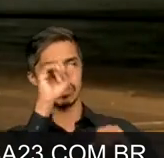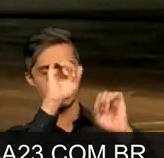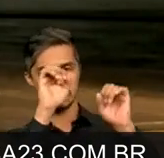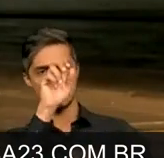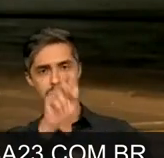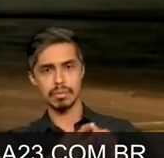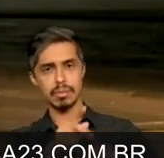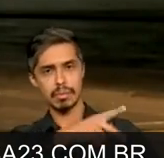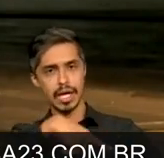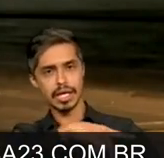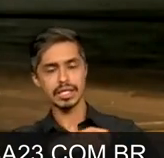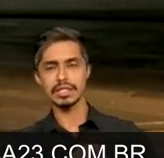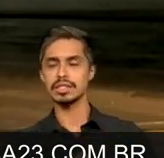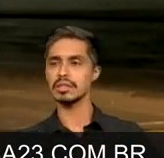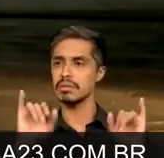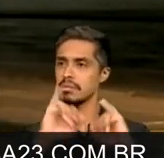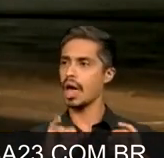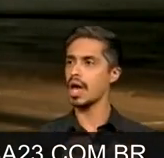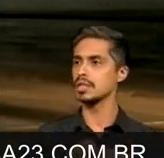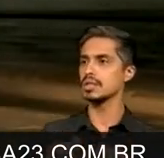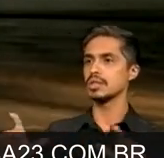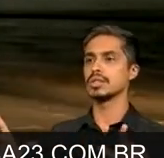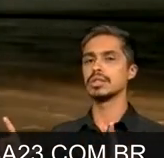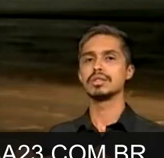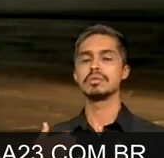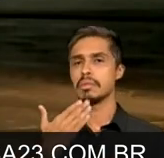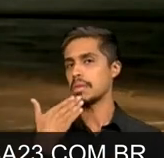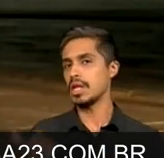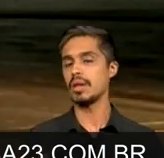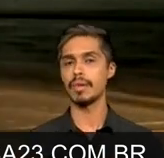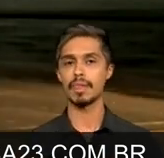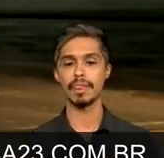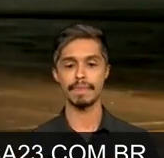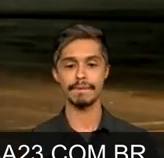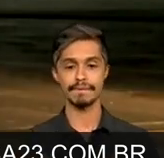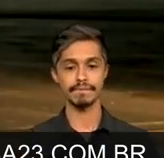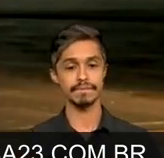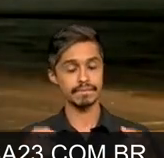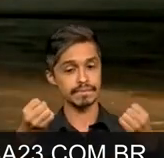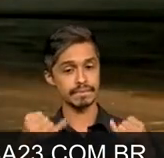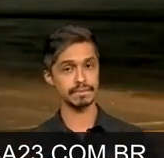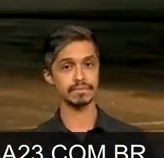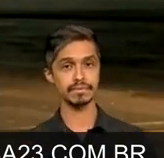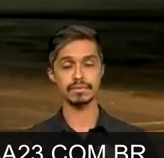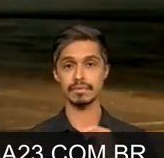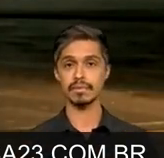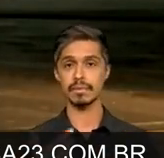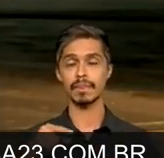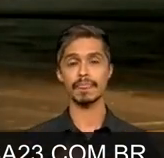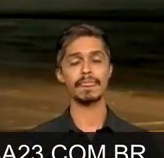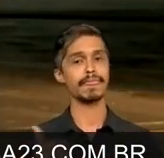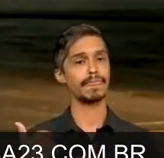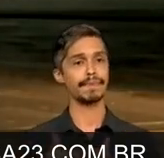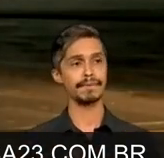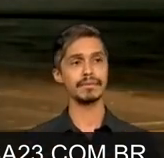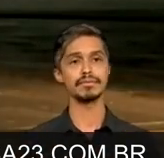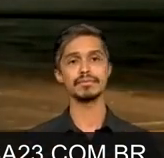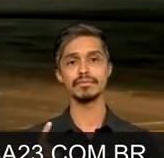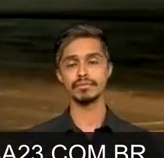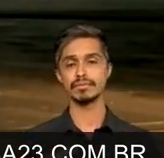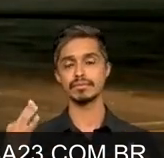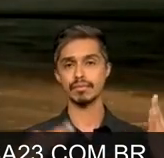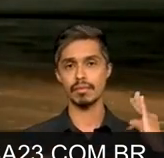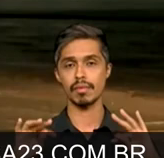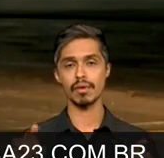no exterior. Freixo conversou mais cedo com a nossa equipe e destacou a criação de empregos pelo turismo